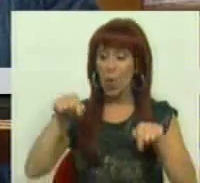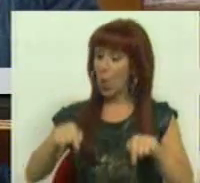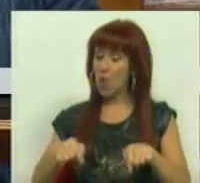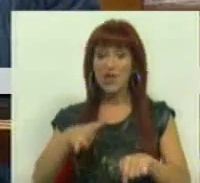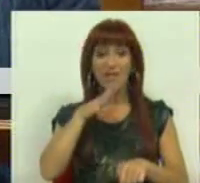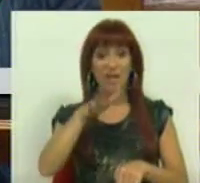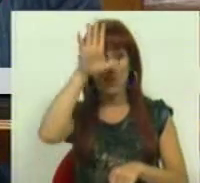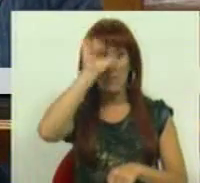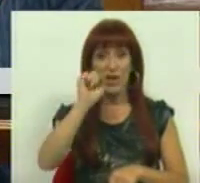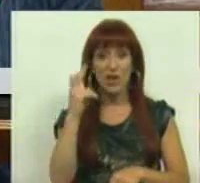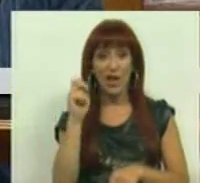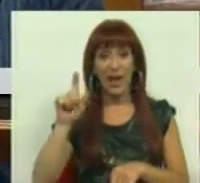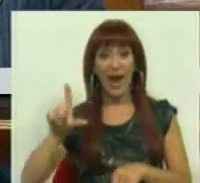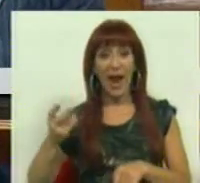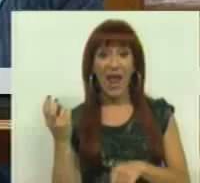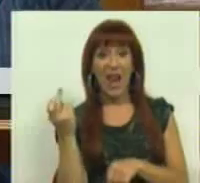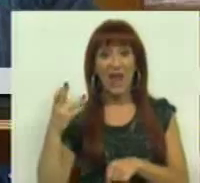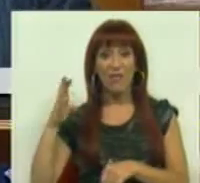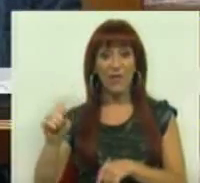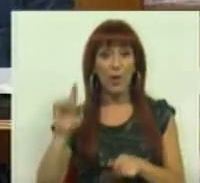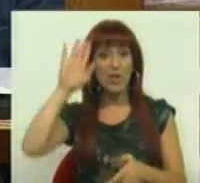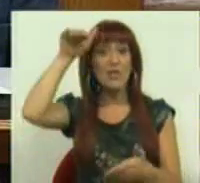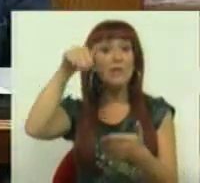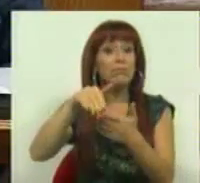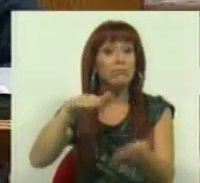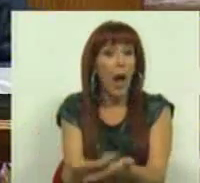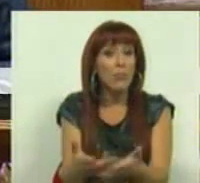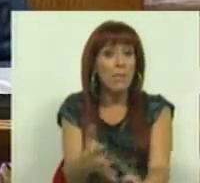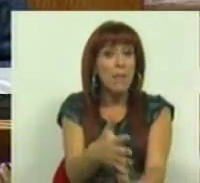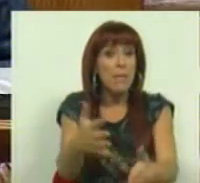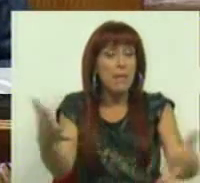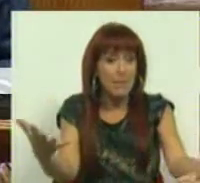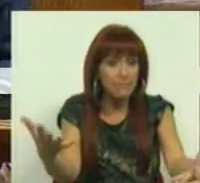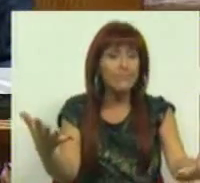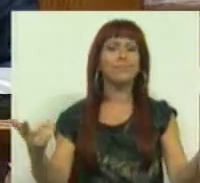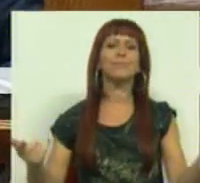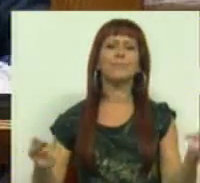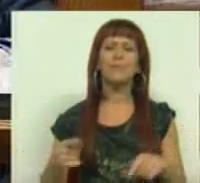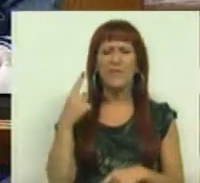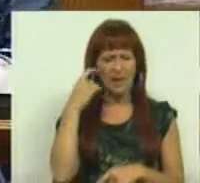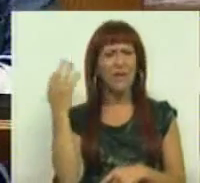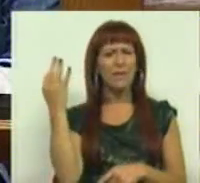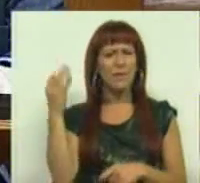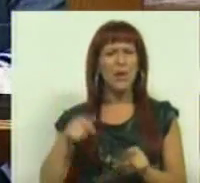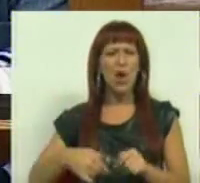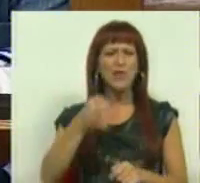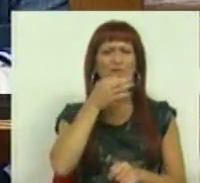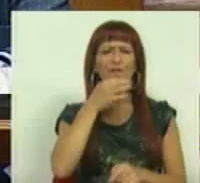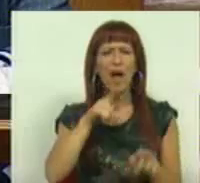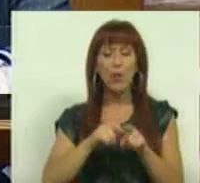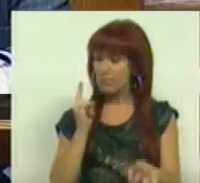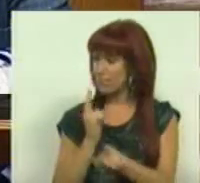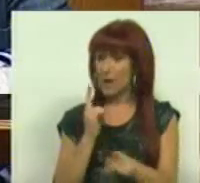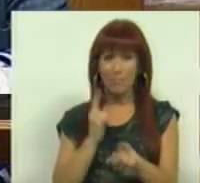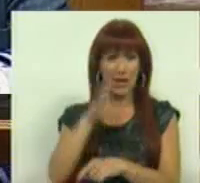hoje o Ministro Relvas que a solução é colocar a economia. Repare-se que estamos a falar do